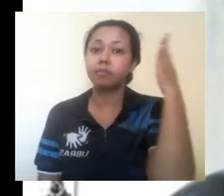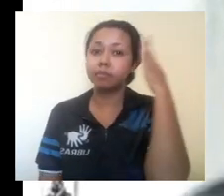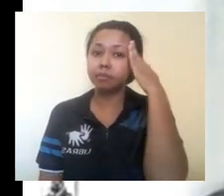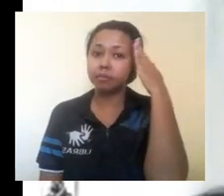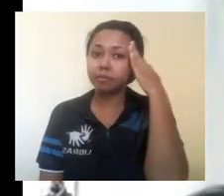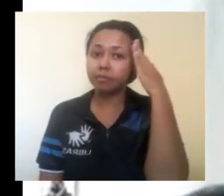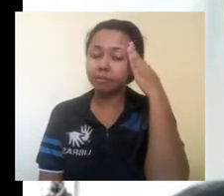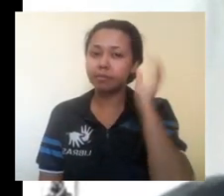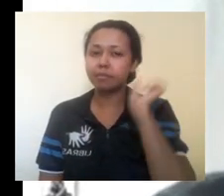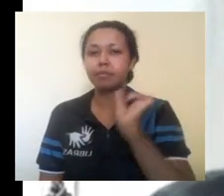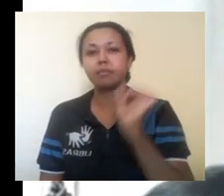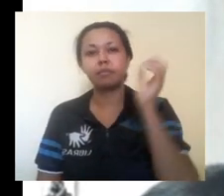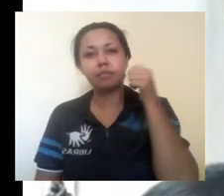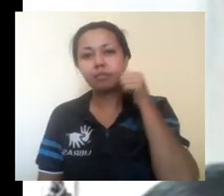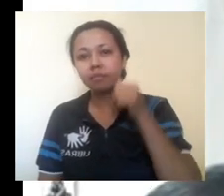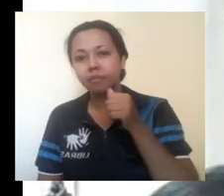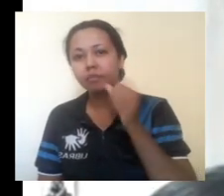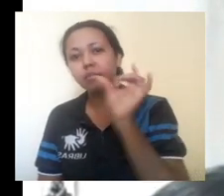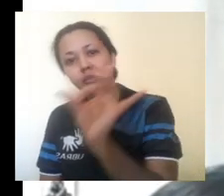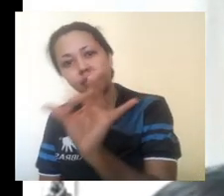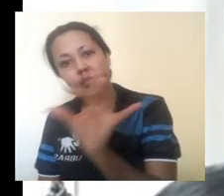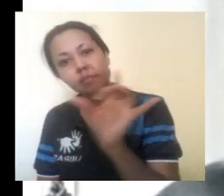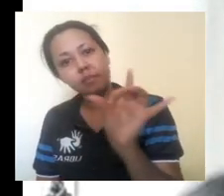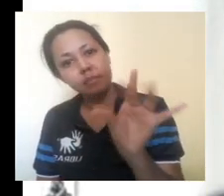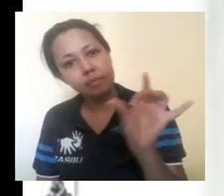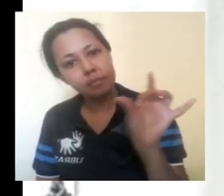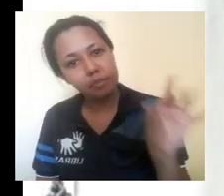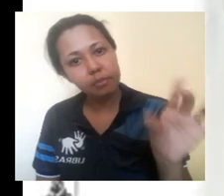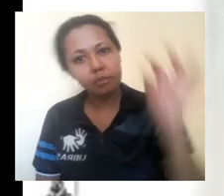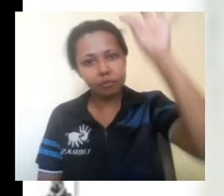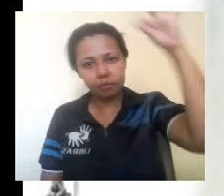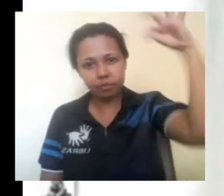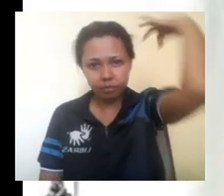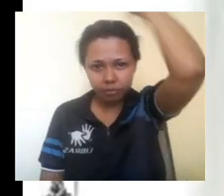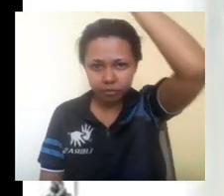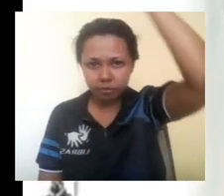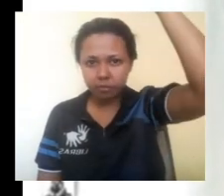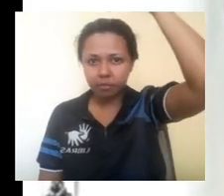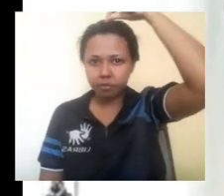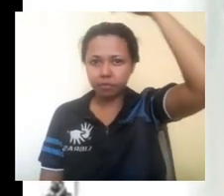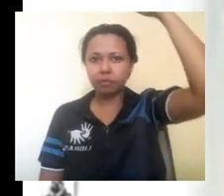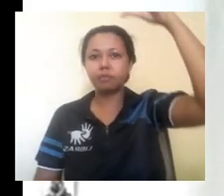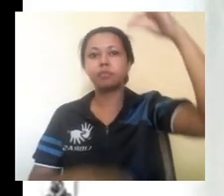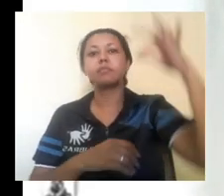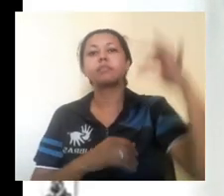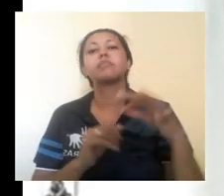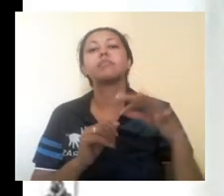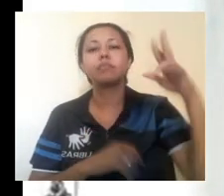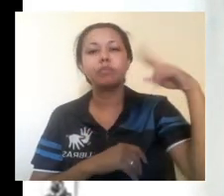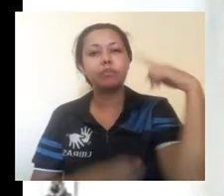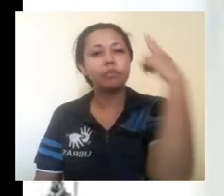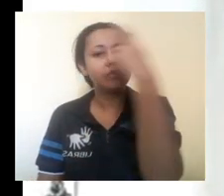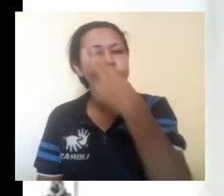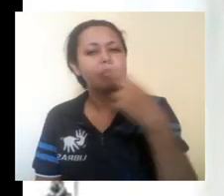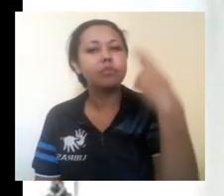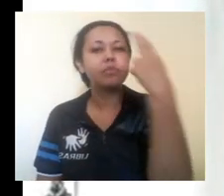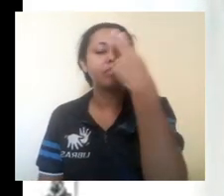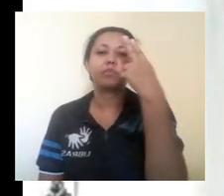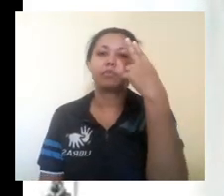a manifestação do Espírito, ou seja, aquilo, de acordo com o que o Senhor utilizar